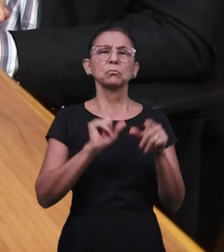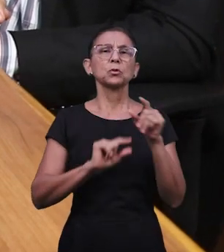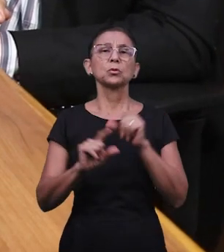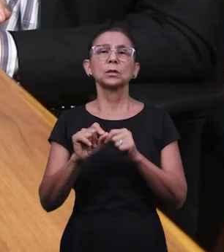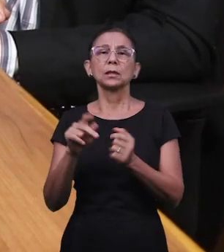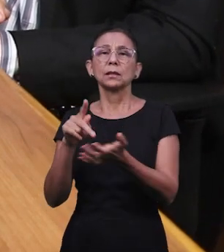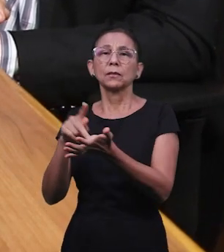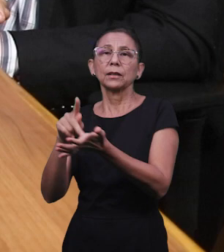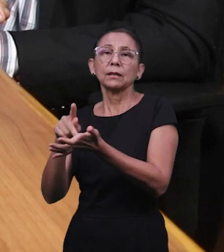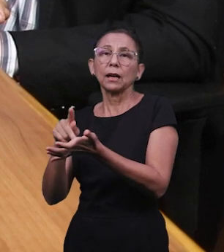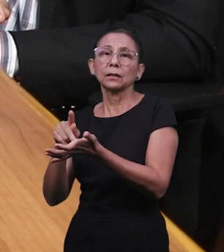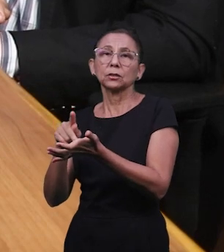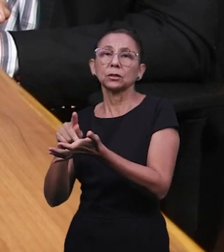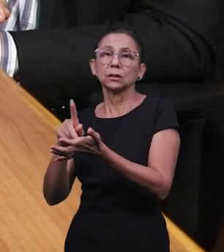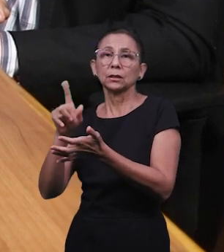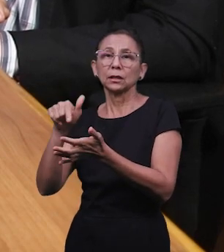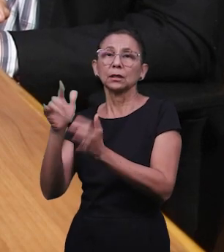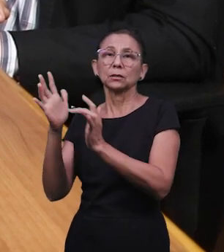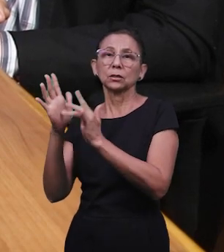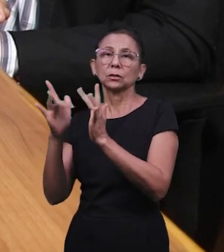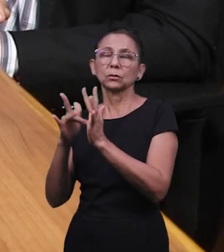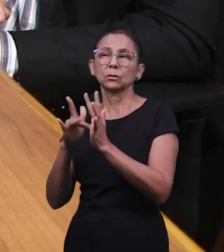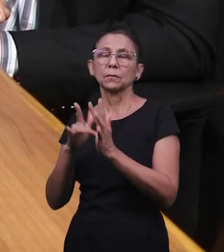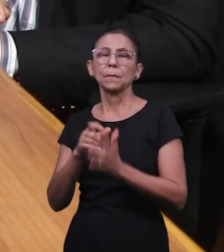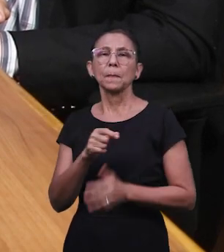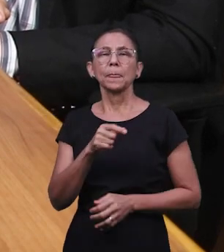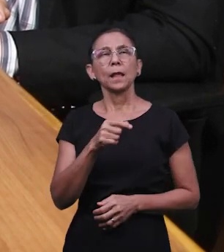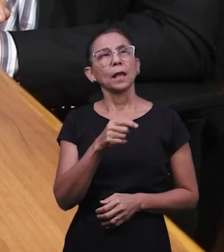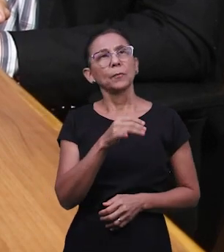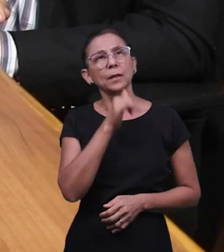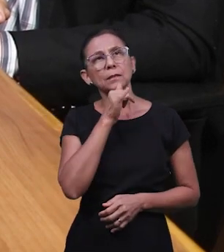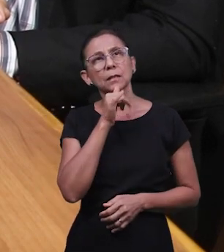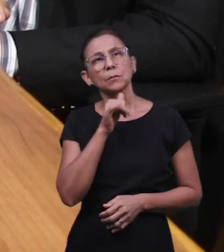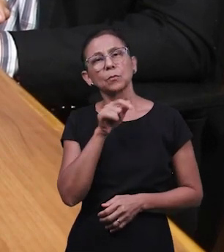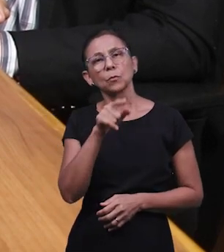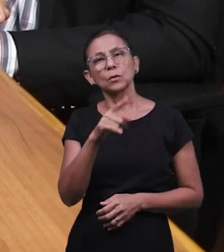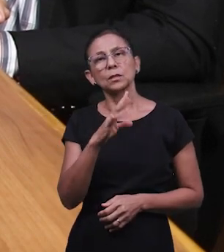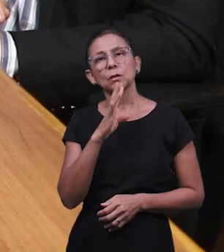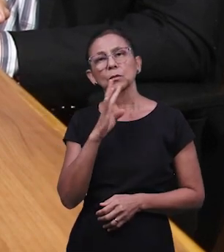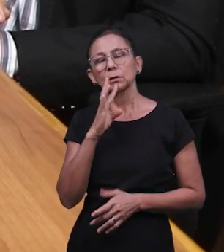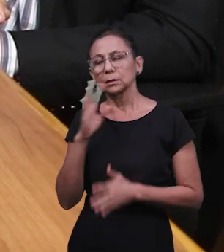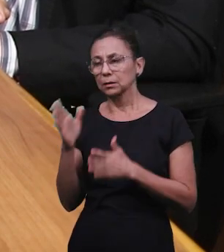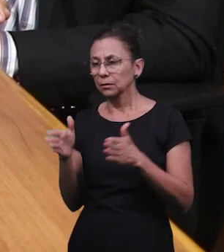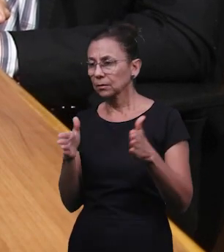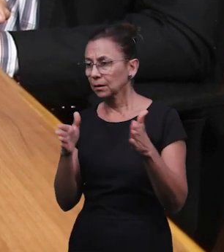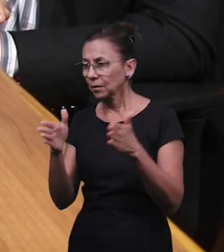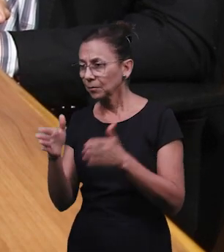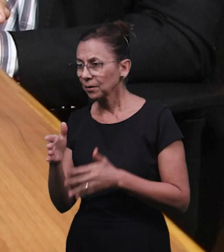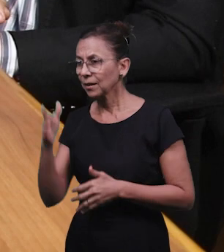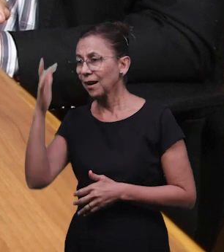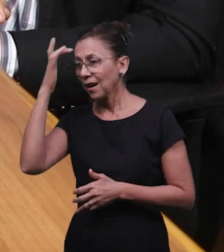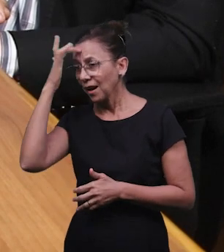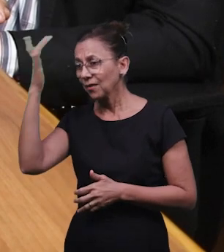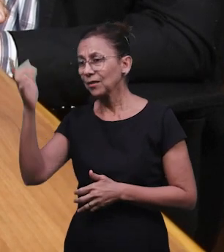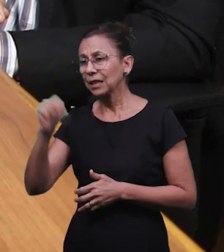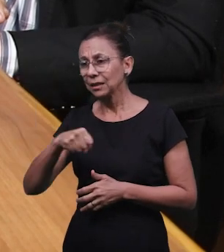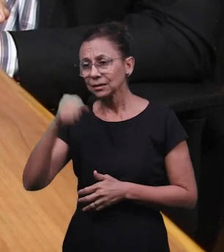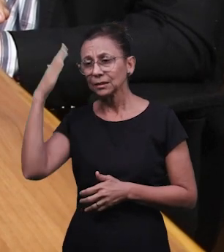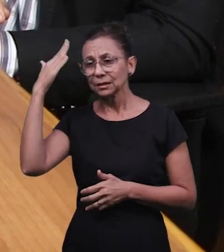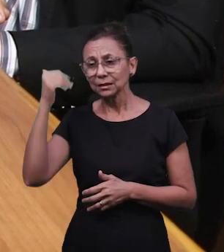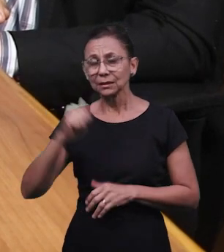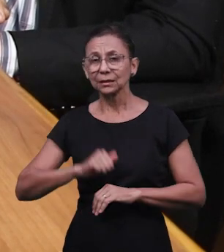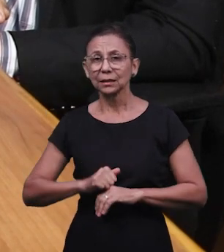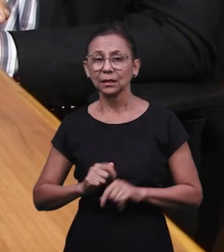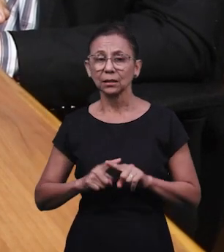fácil sair do caminho. Você saber o caminho é fácil. você andar no caminho, você depende de